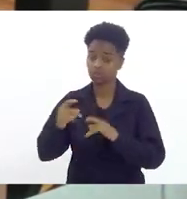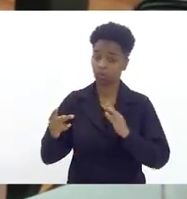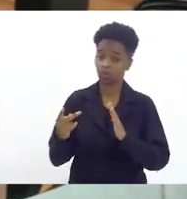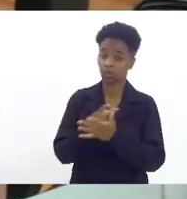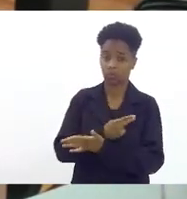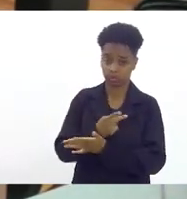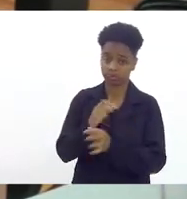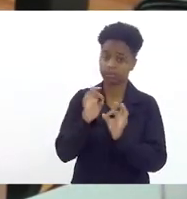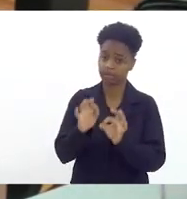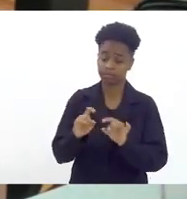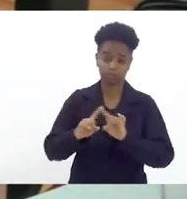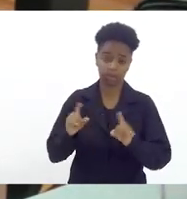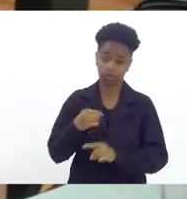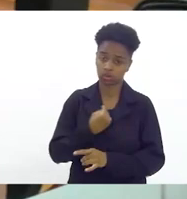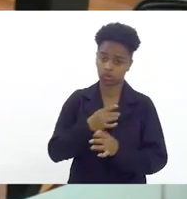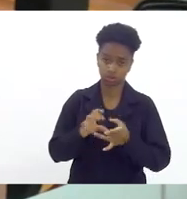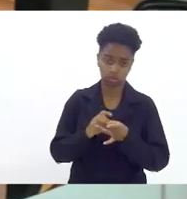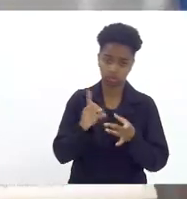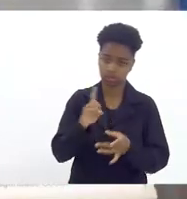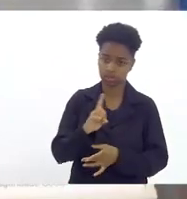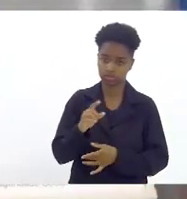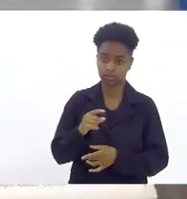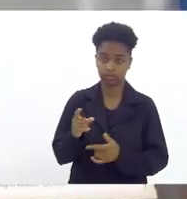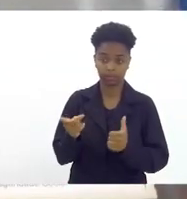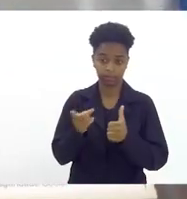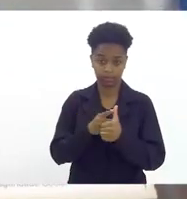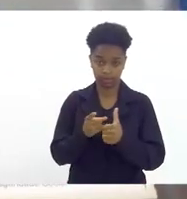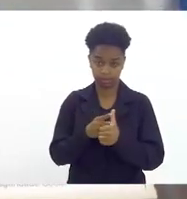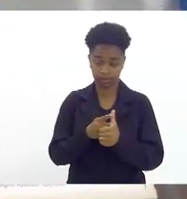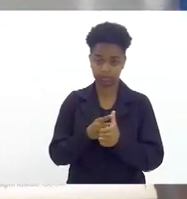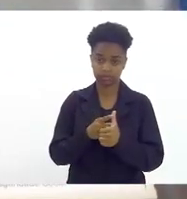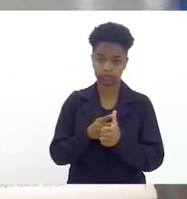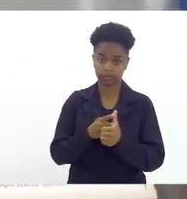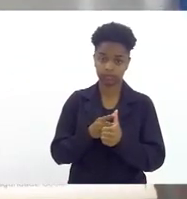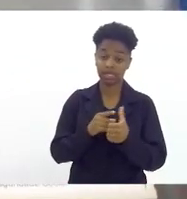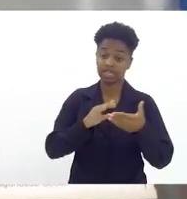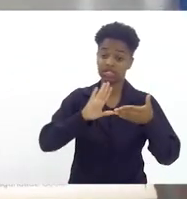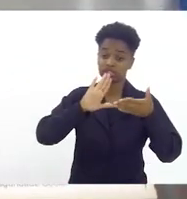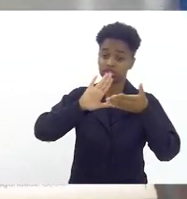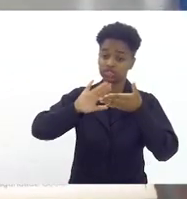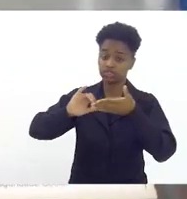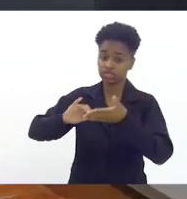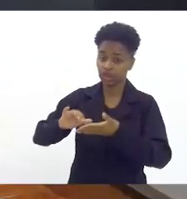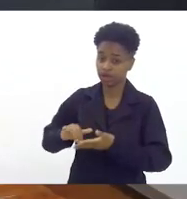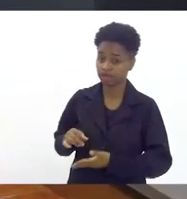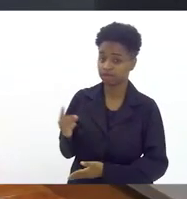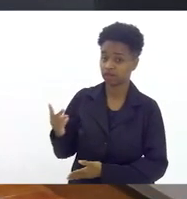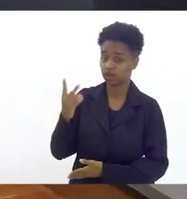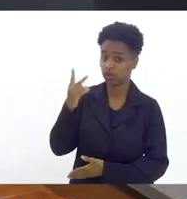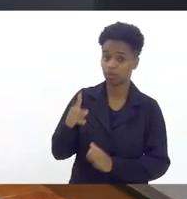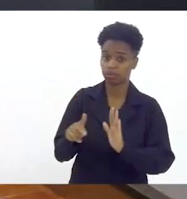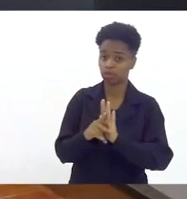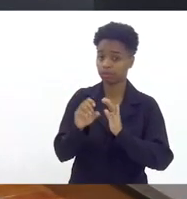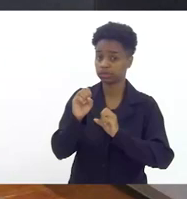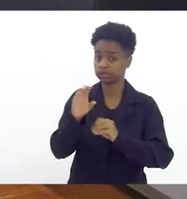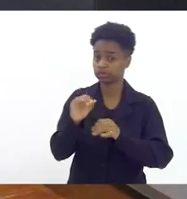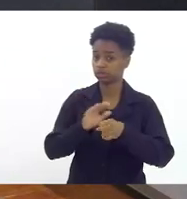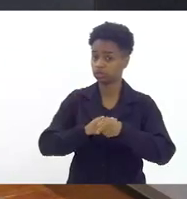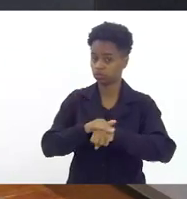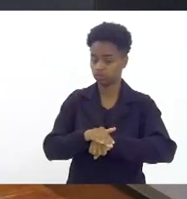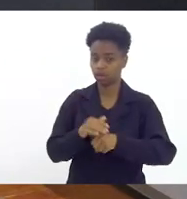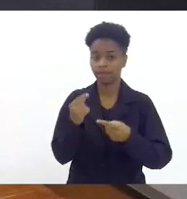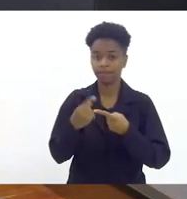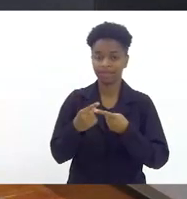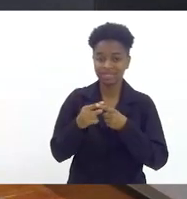e que nós não vamos deixar né primeiro a retirada de valores do ensino noturno o